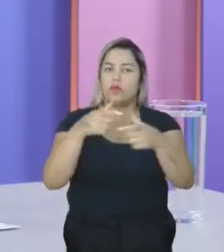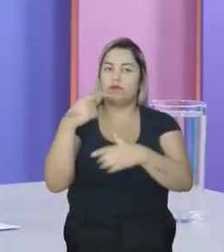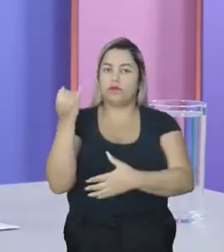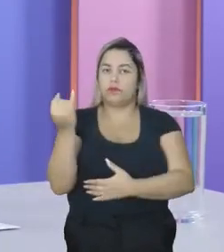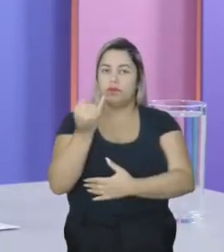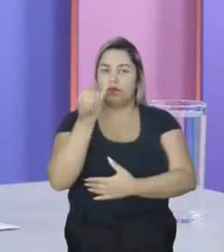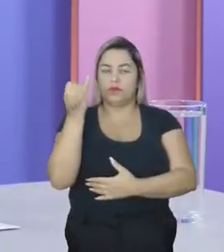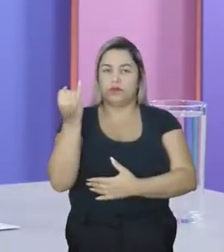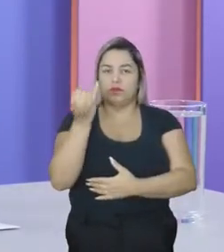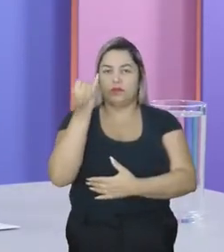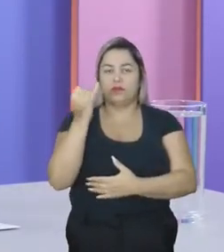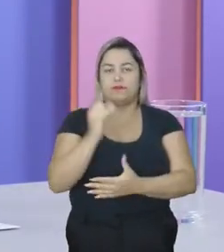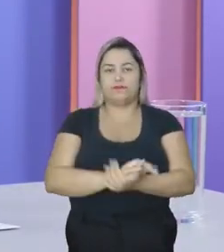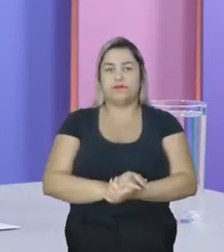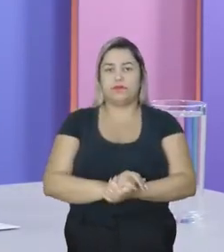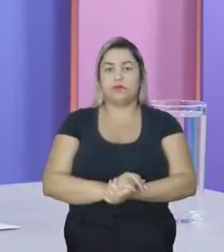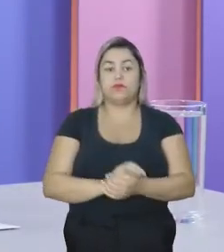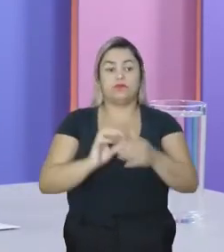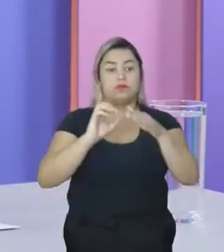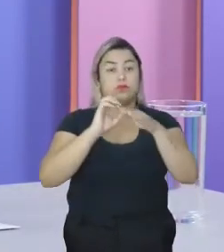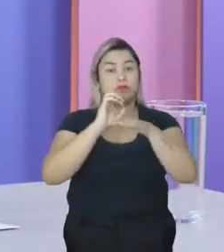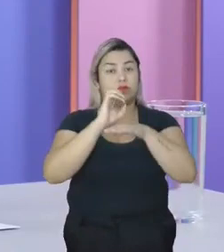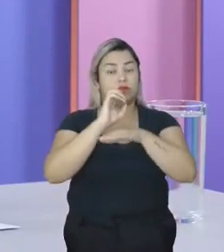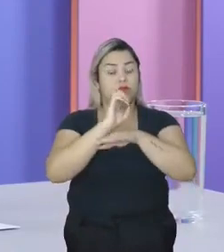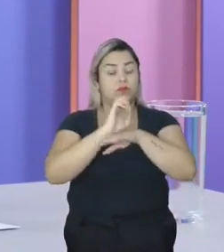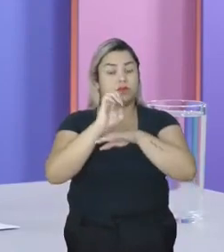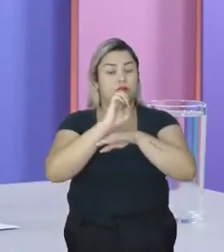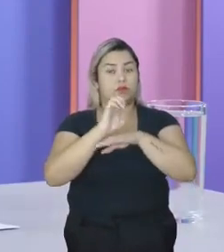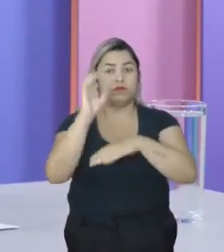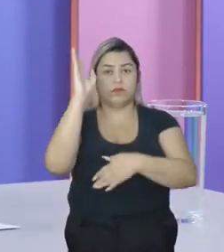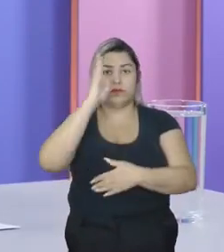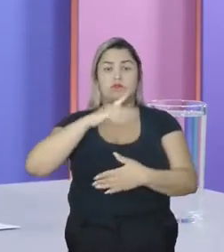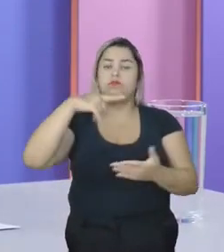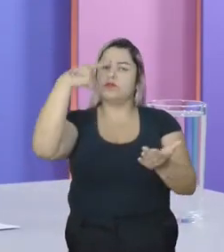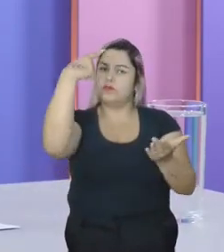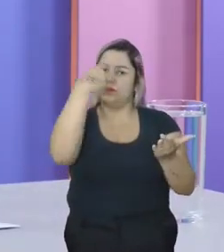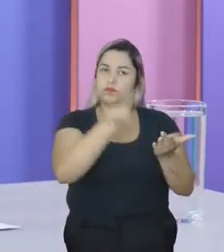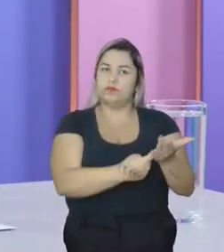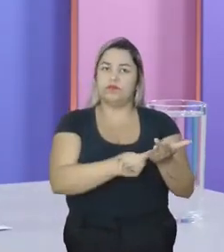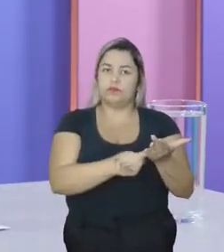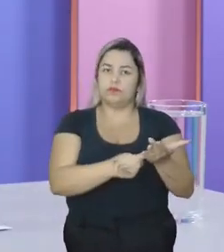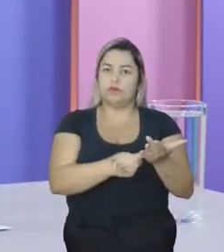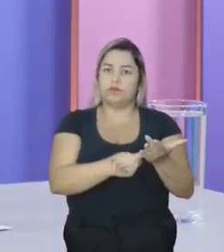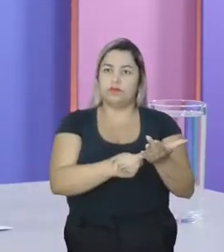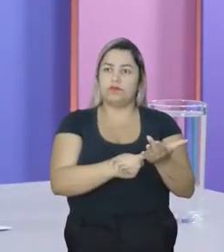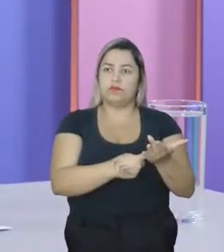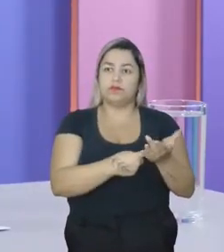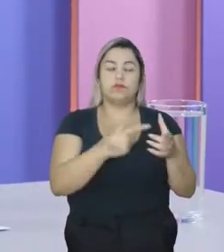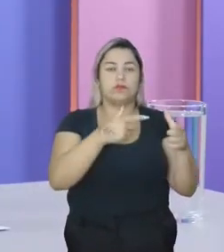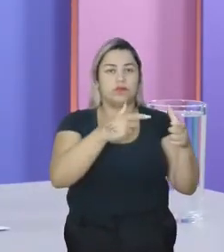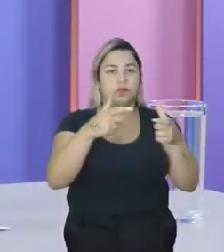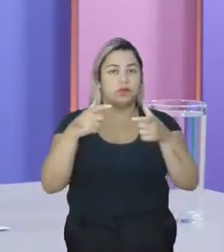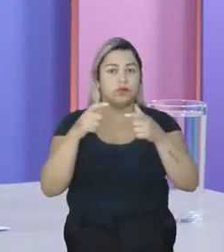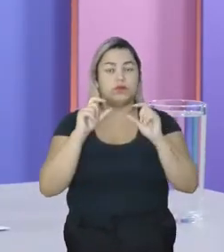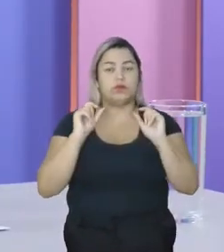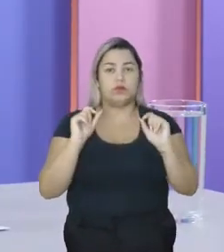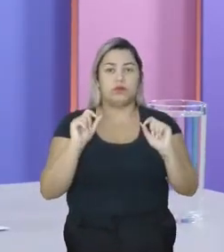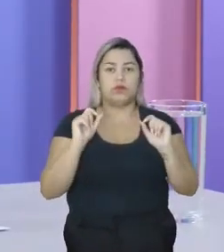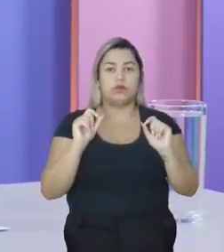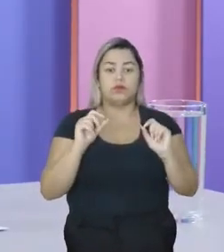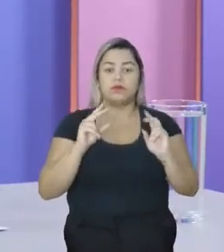importantes do Estado brasileiro se comprometendo com esse setor que